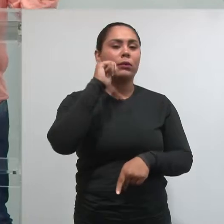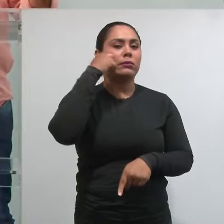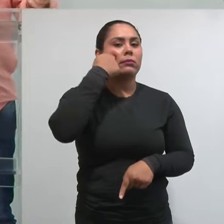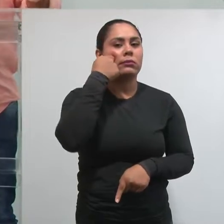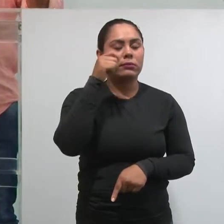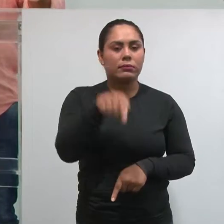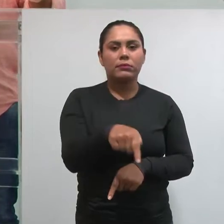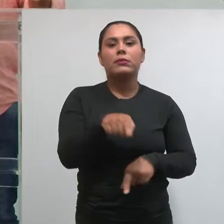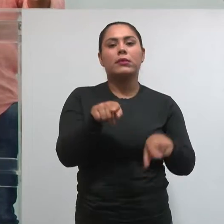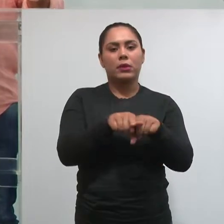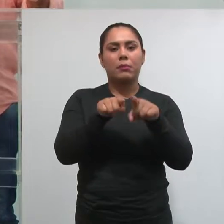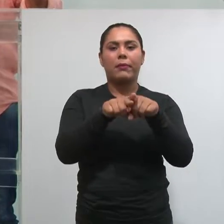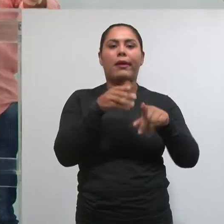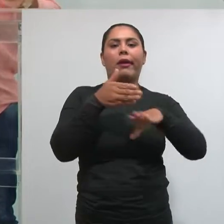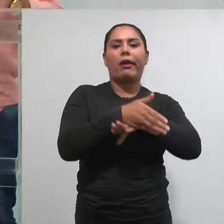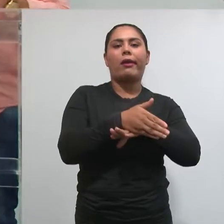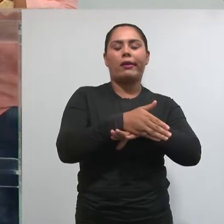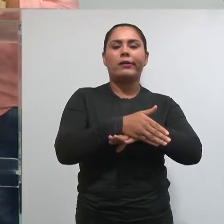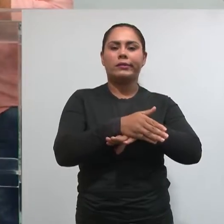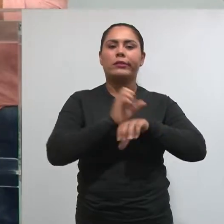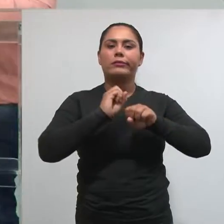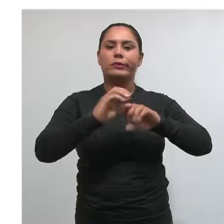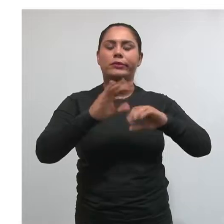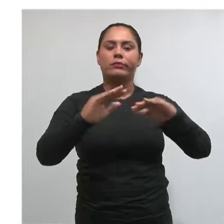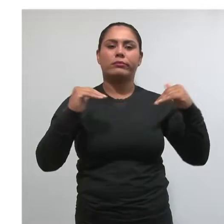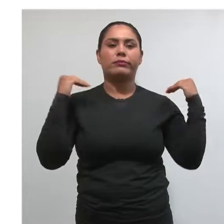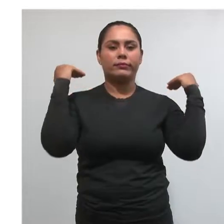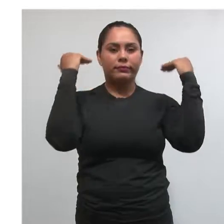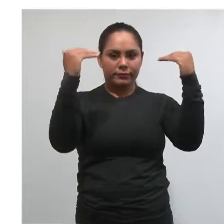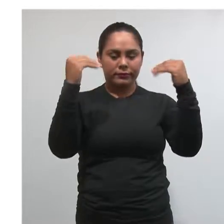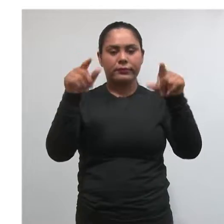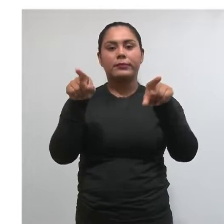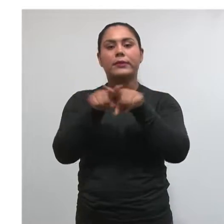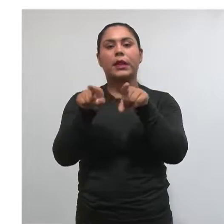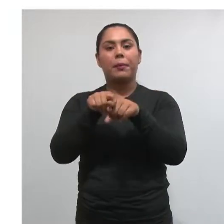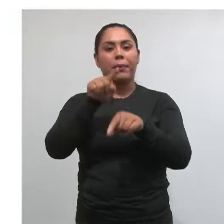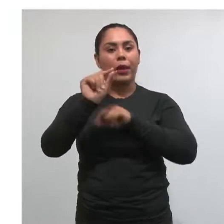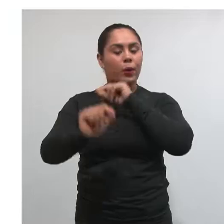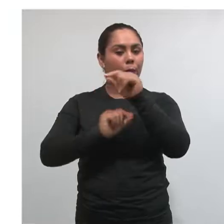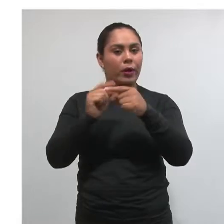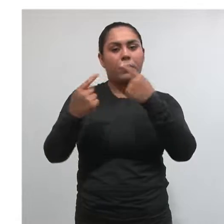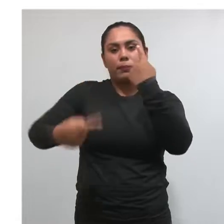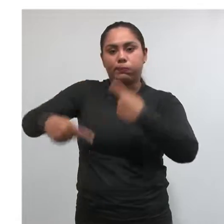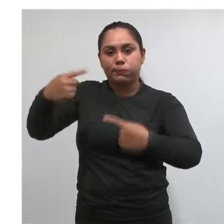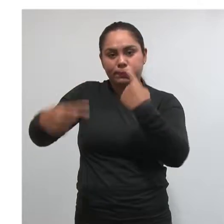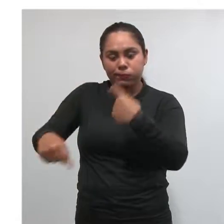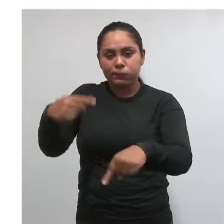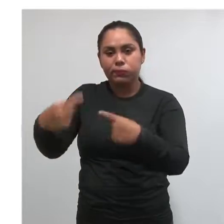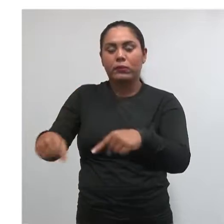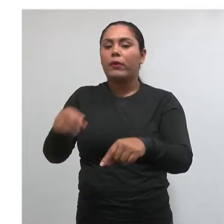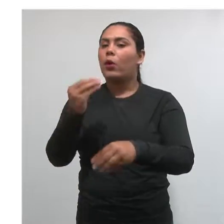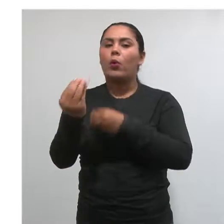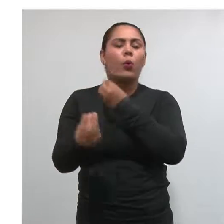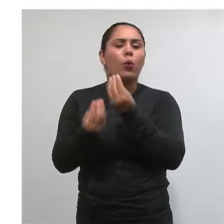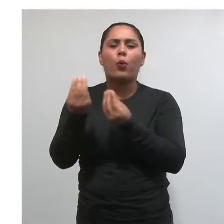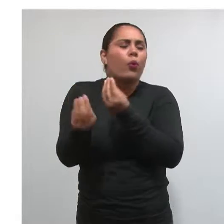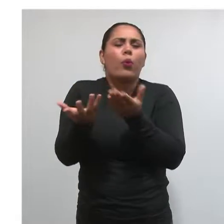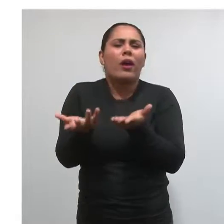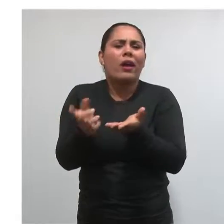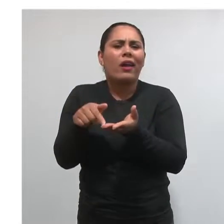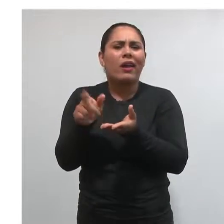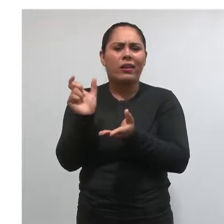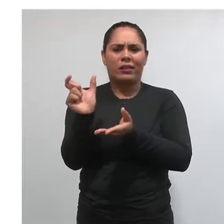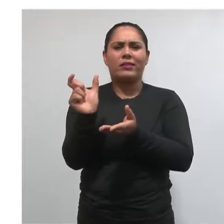acesso ao ensino superior, ok? Na sequência, nós temos um exemplo de política redistributiva, né? O que é a